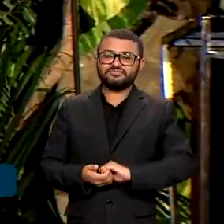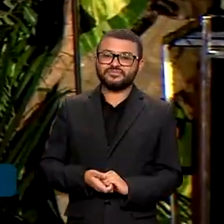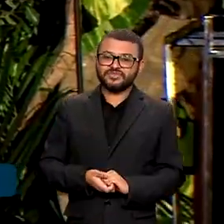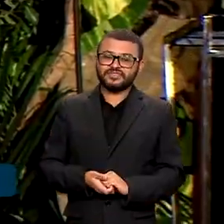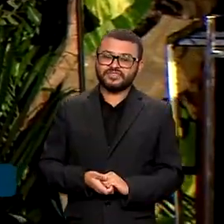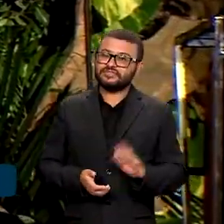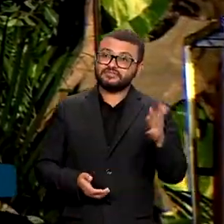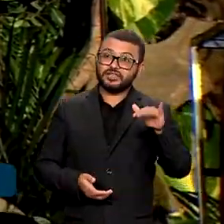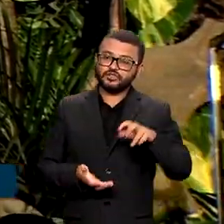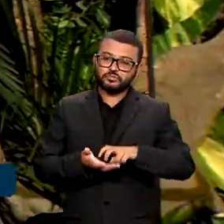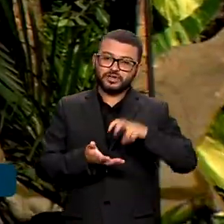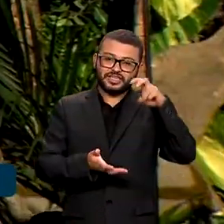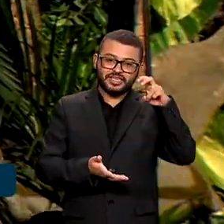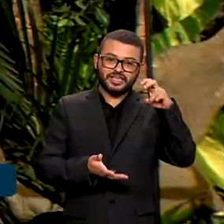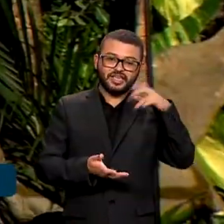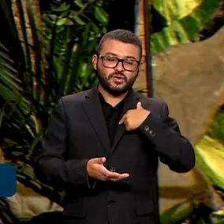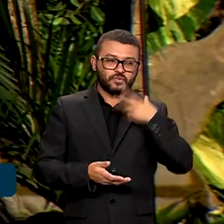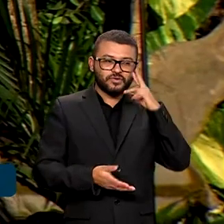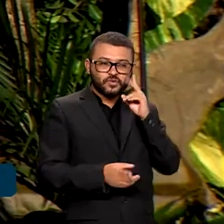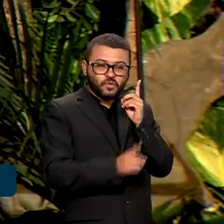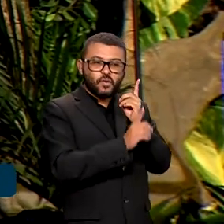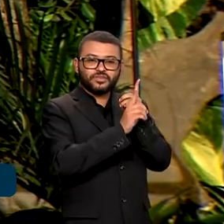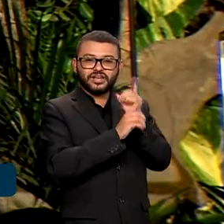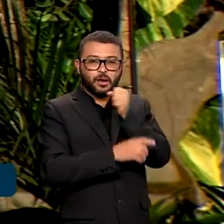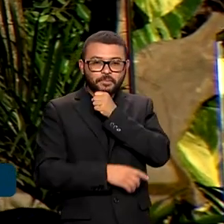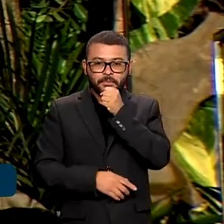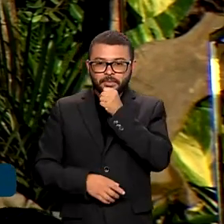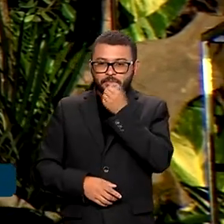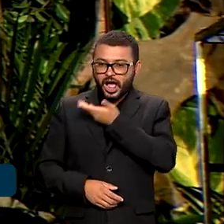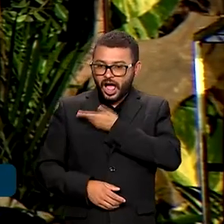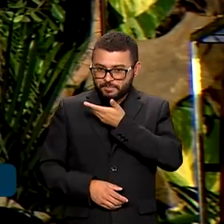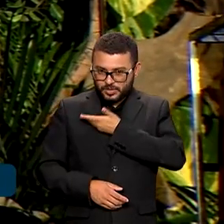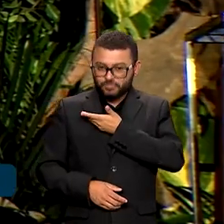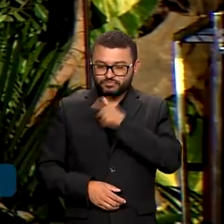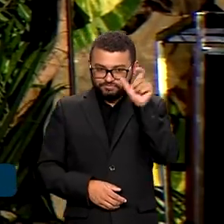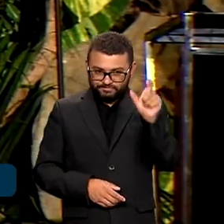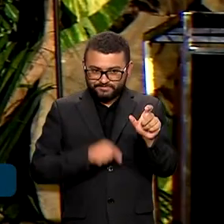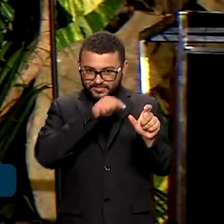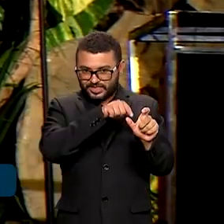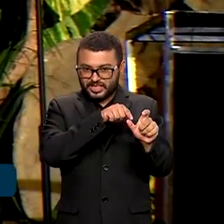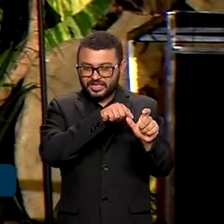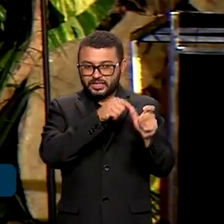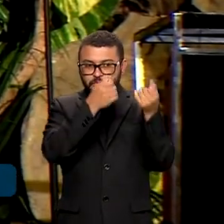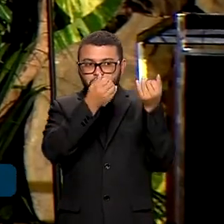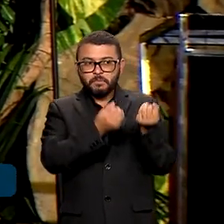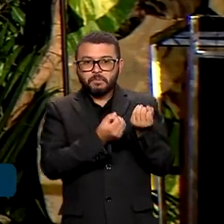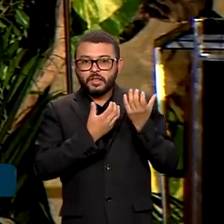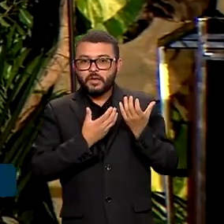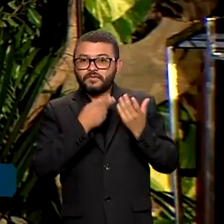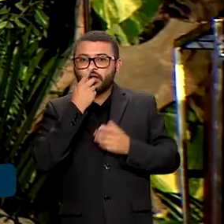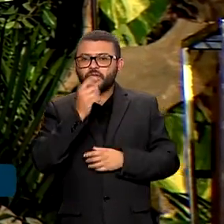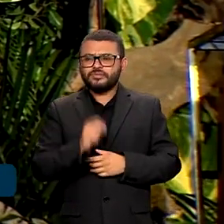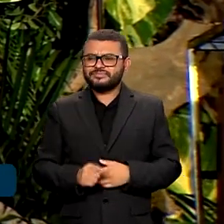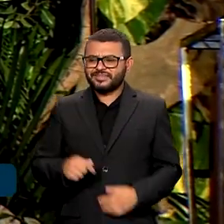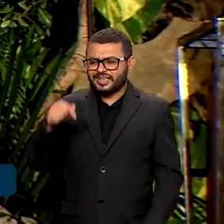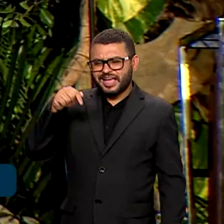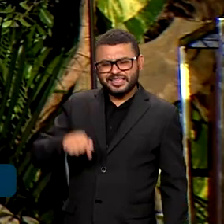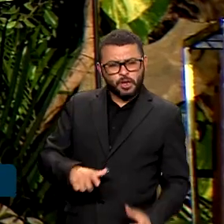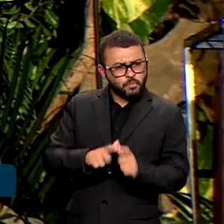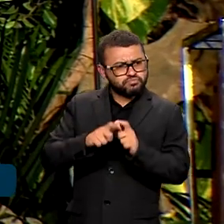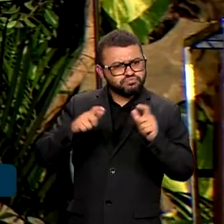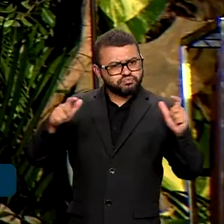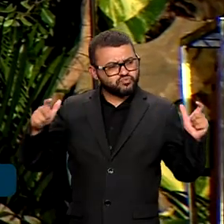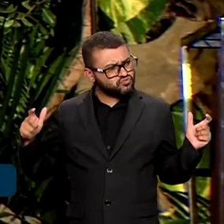cheguei de manhã, encontrei um jornalista amigo meu e ele disse assim: isso aqui está muito